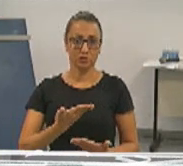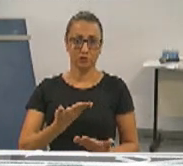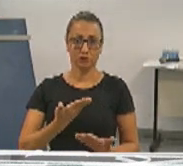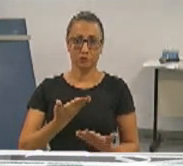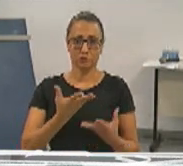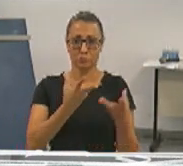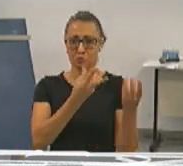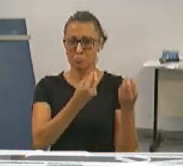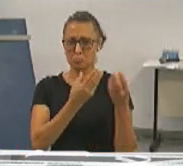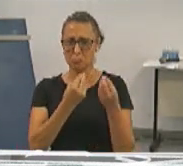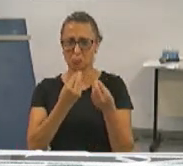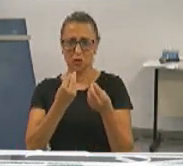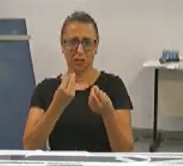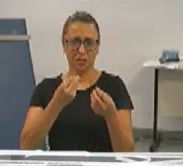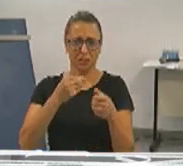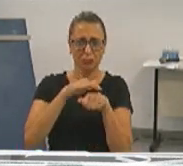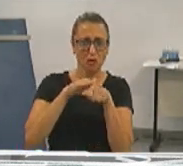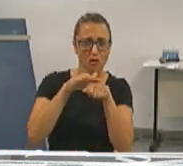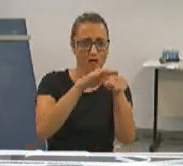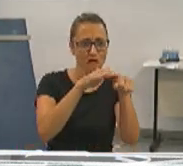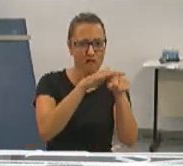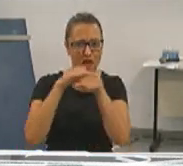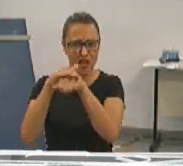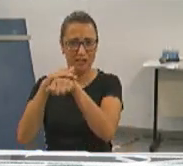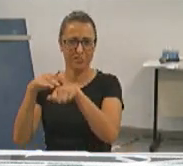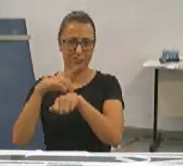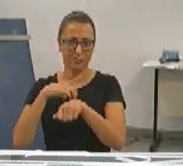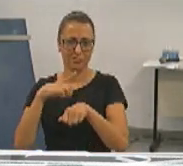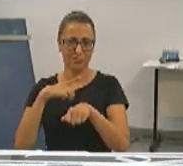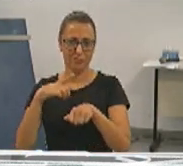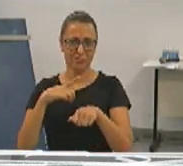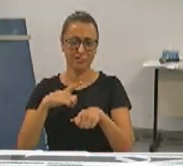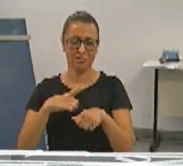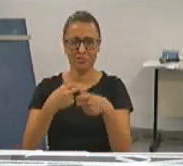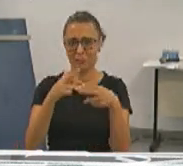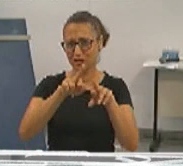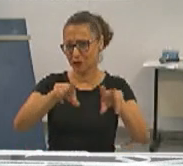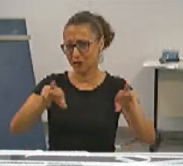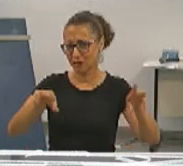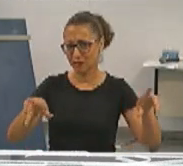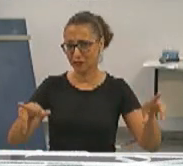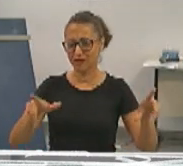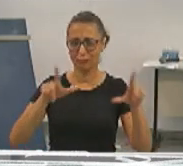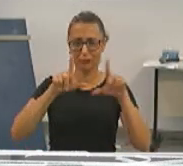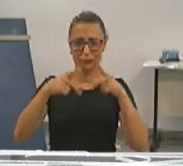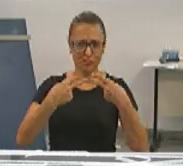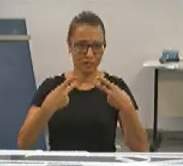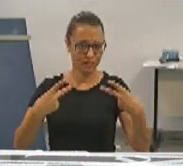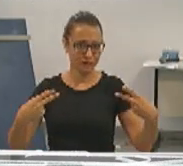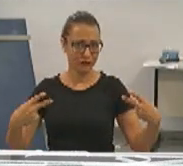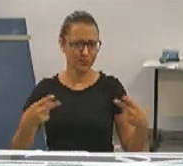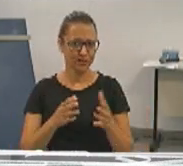comentários que se expõe nas mídias sobre